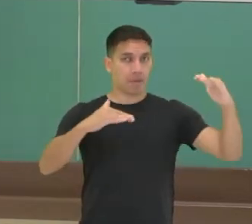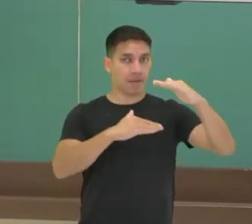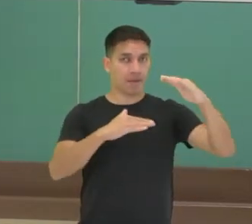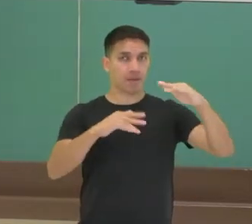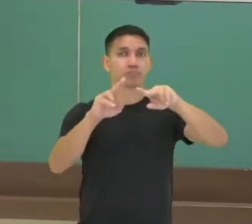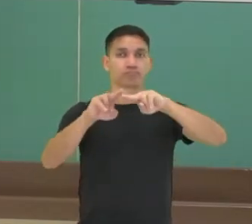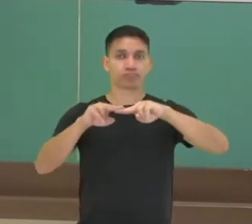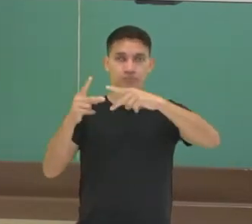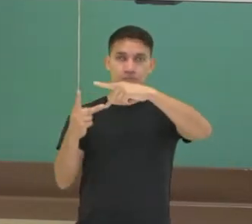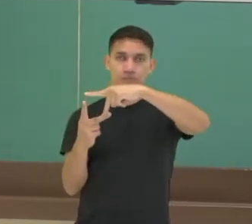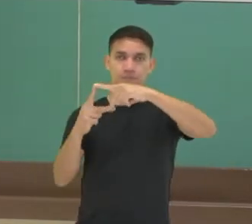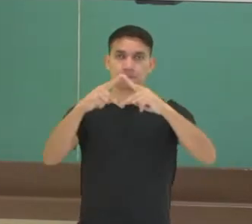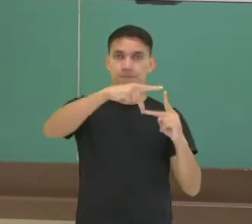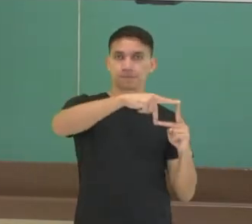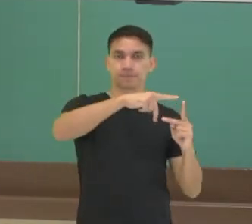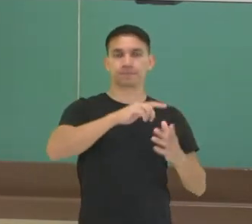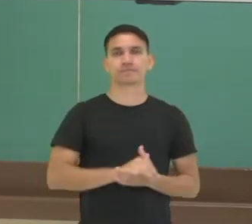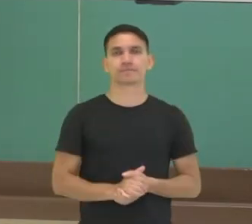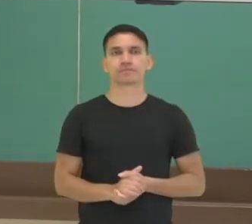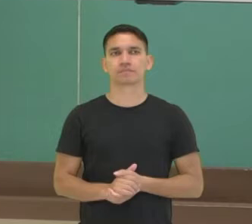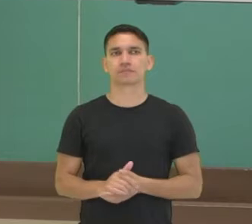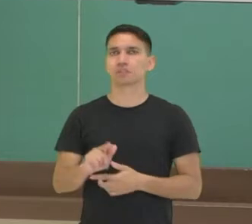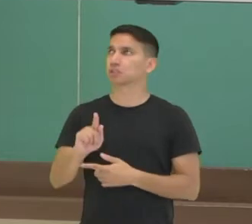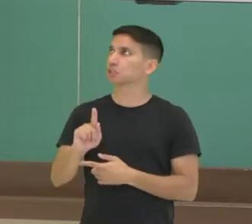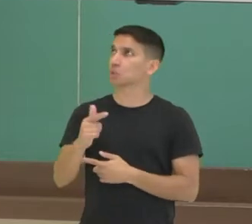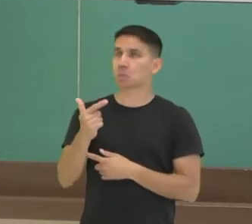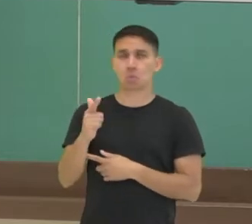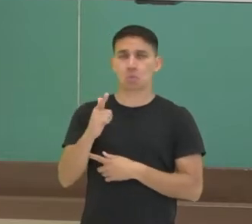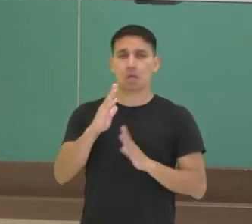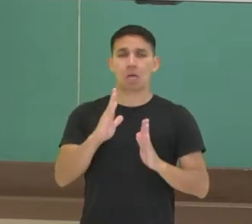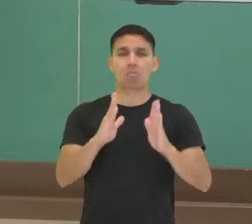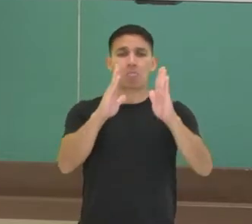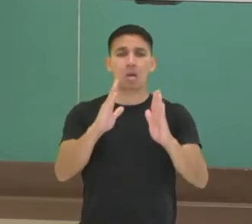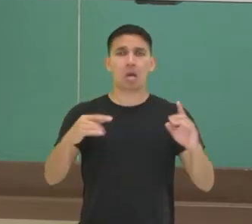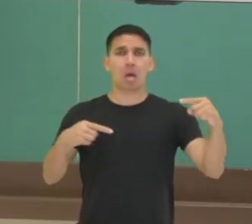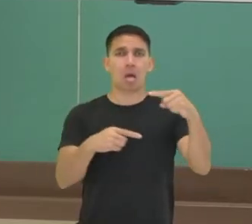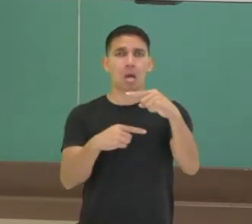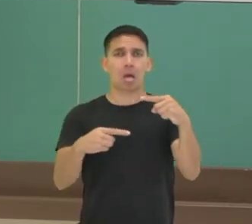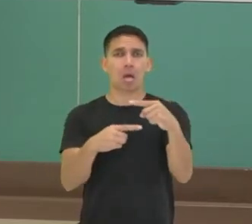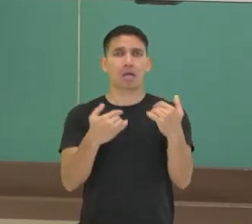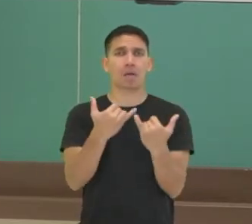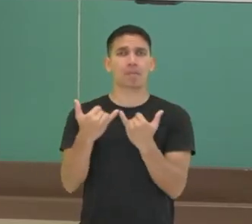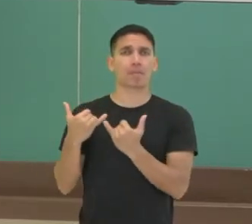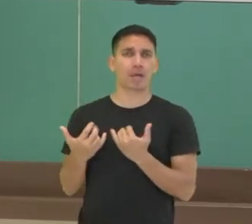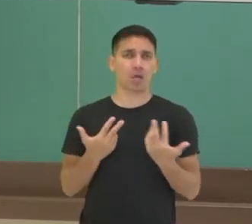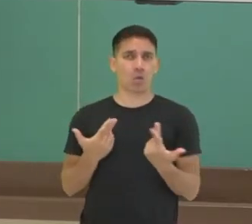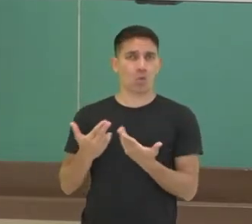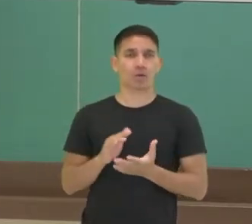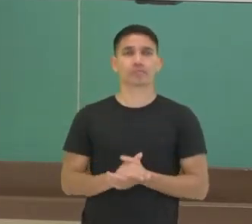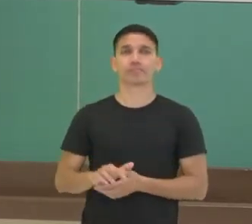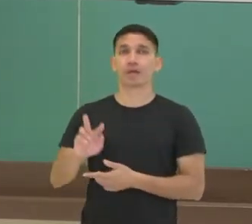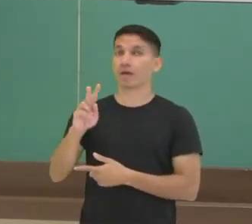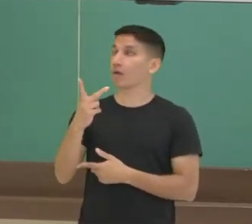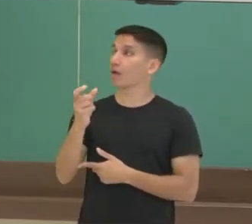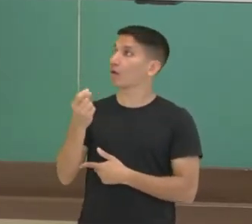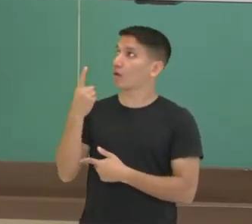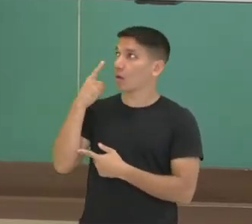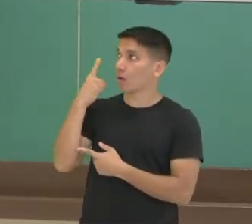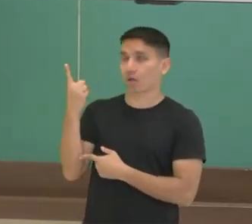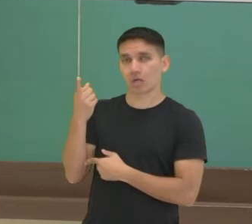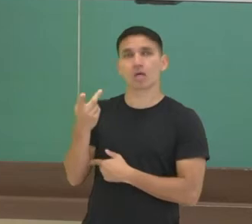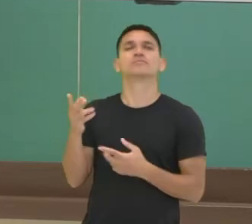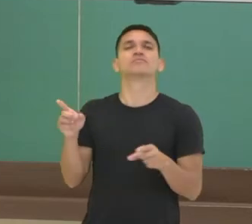paralelogramo. O G não tem lados paralelos. E o H tem também 2 pares de lados